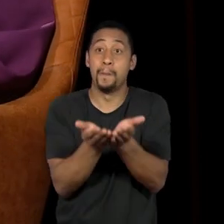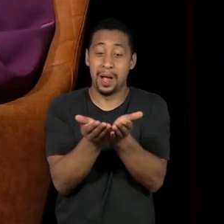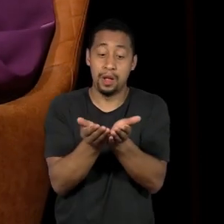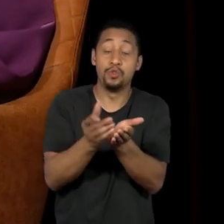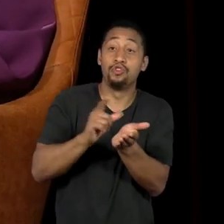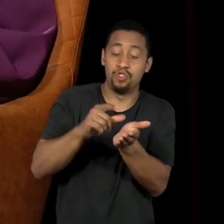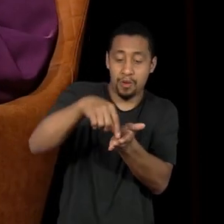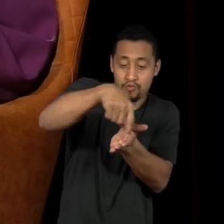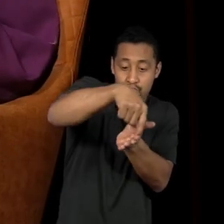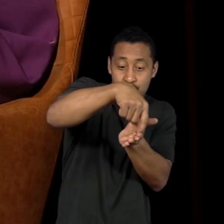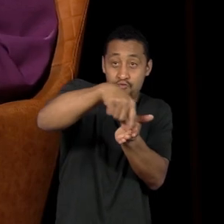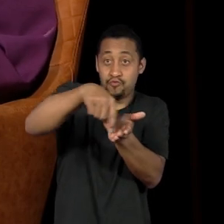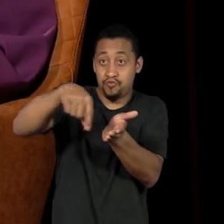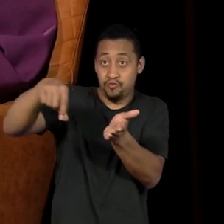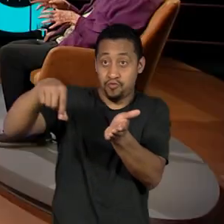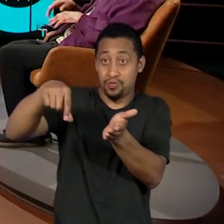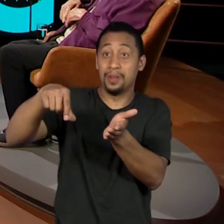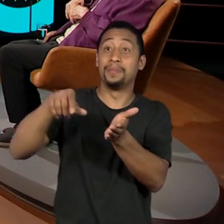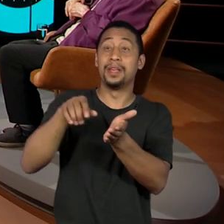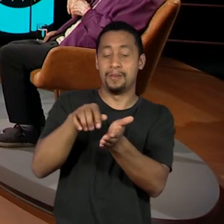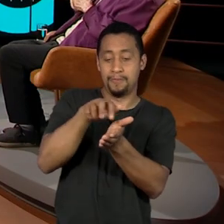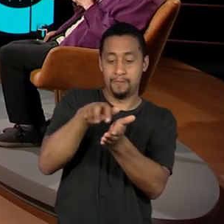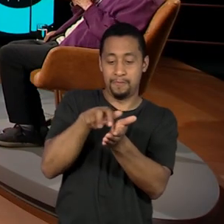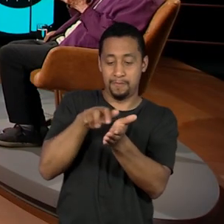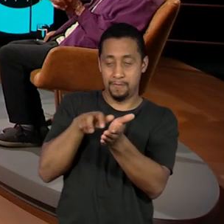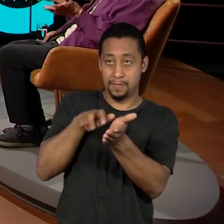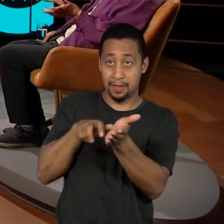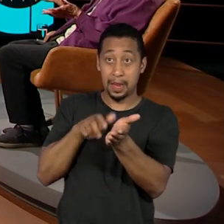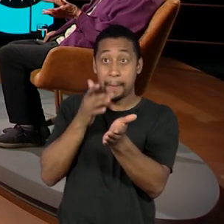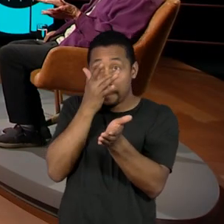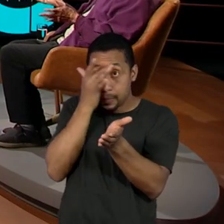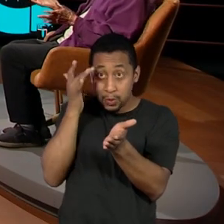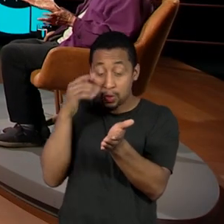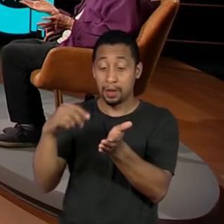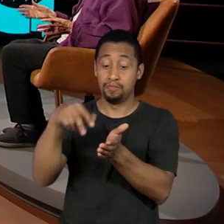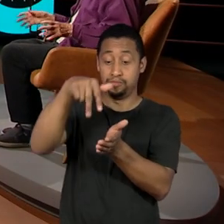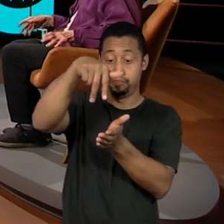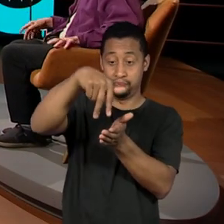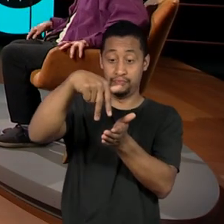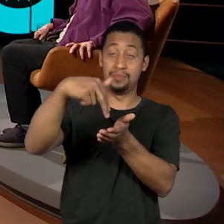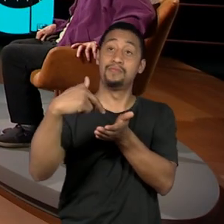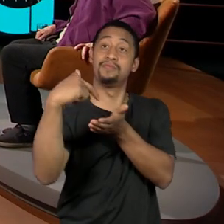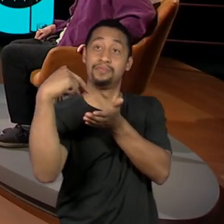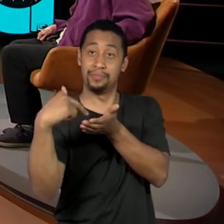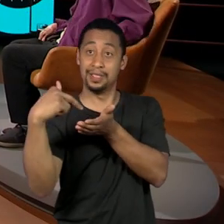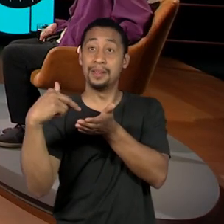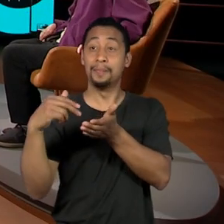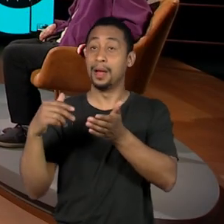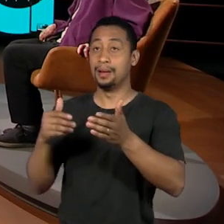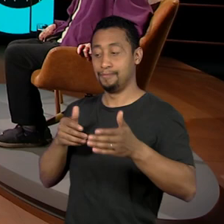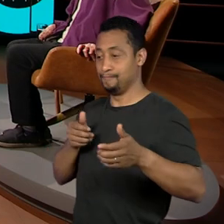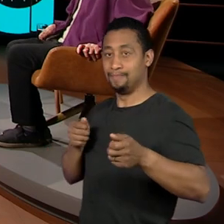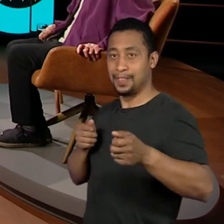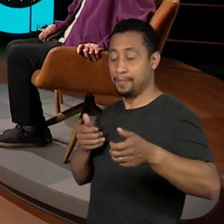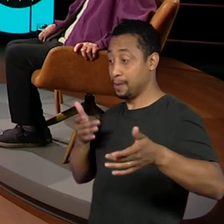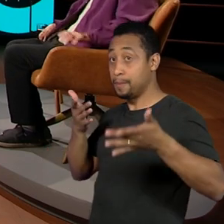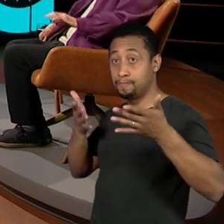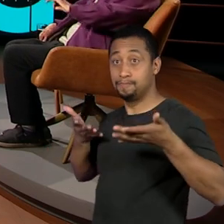Chique Chique, Morro Pará, eu já nem sei mais os nomes, de uma linha de